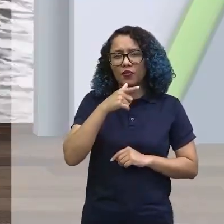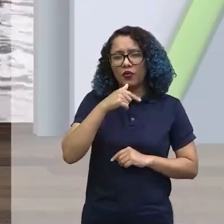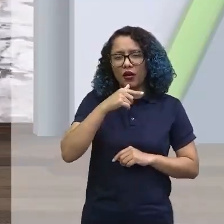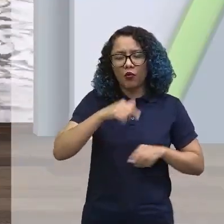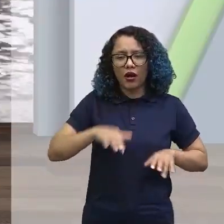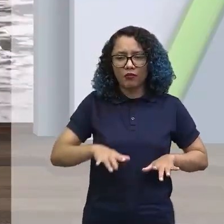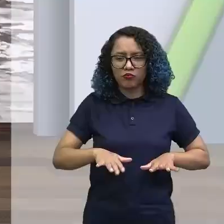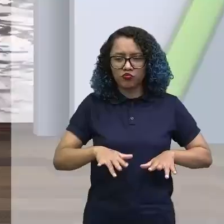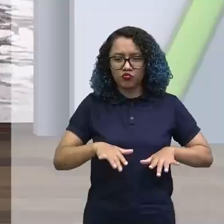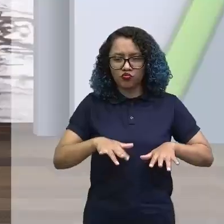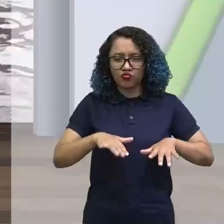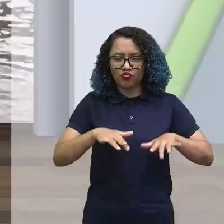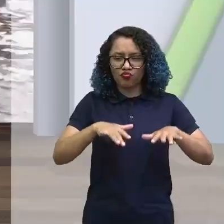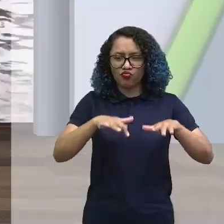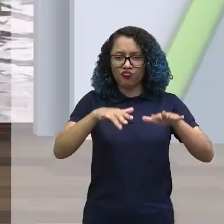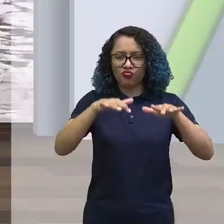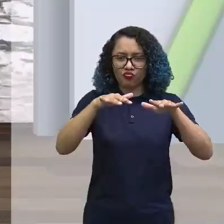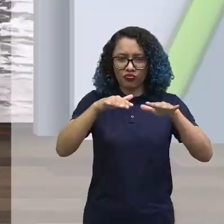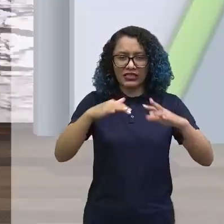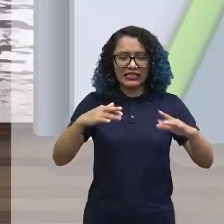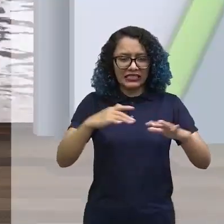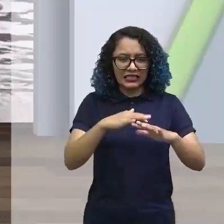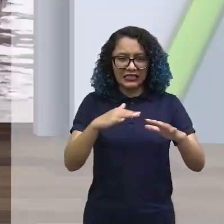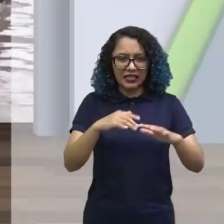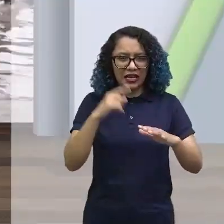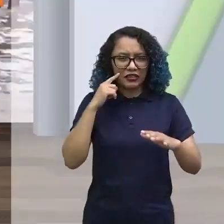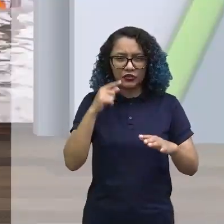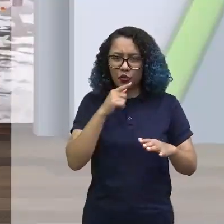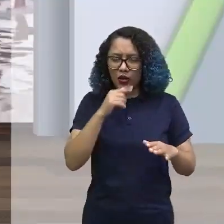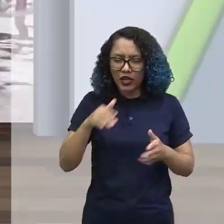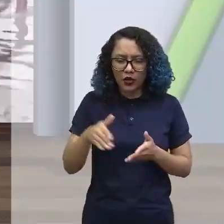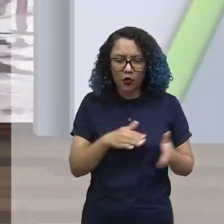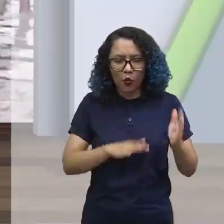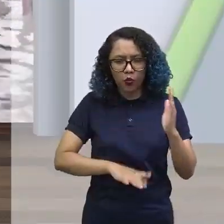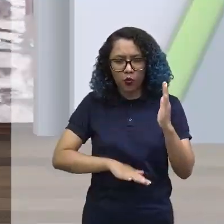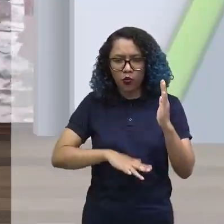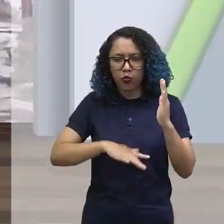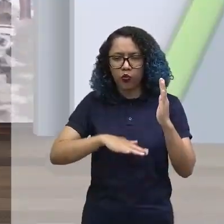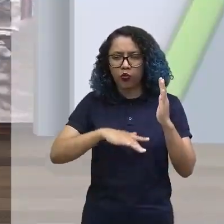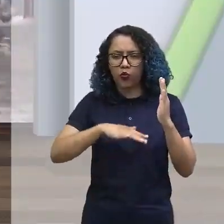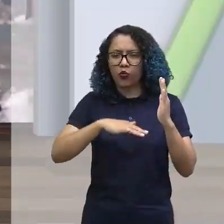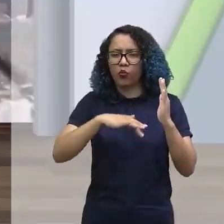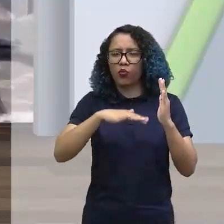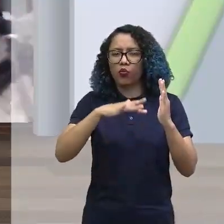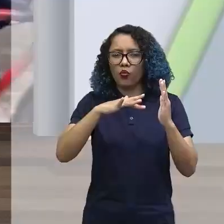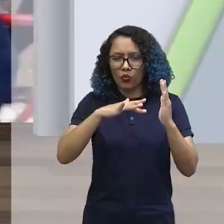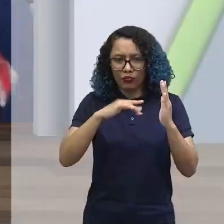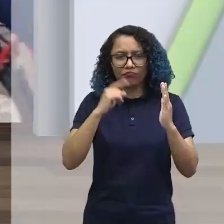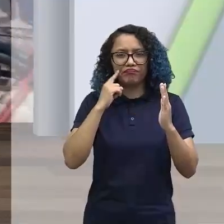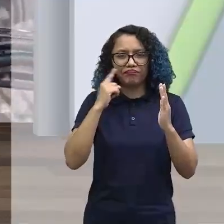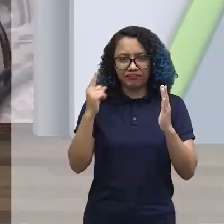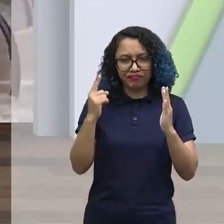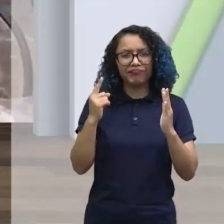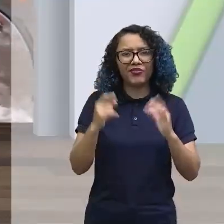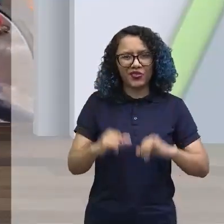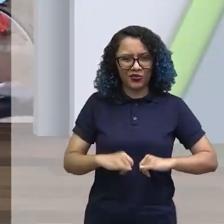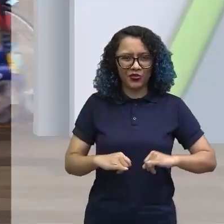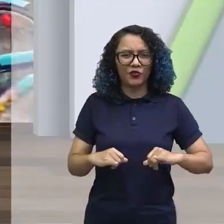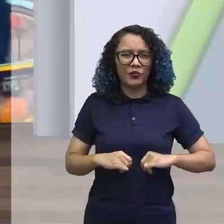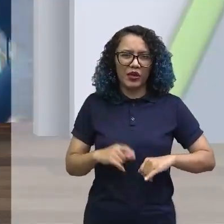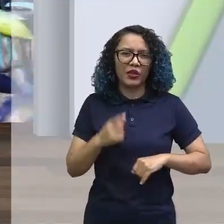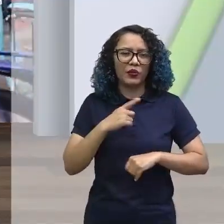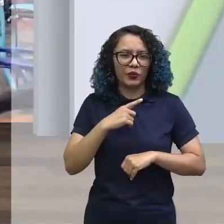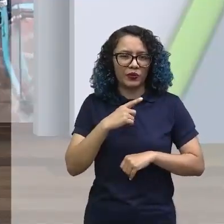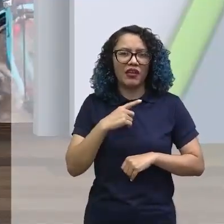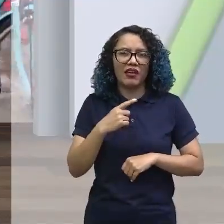uma cidade completamente, né, em que o rio transbordou, ela ficou inundada, né, as pessoas sofrem com esse tipo de coisa, com a